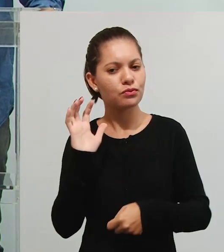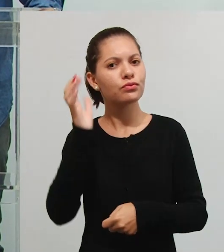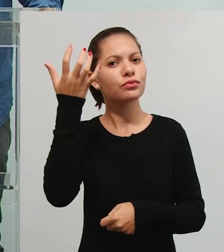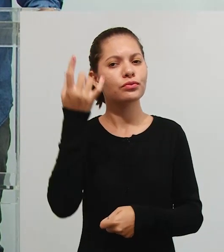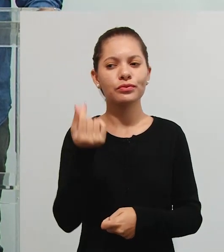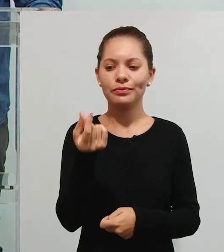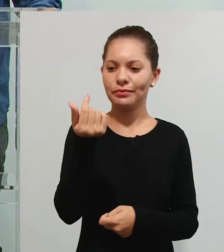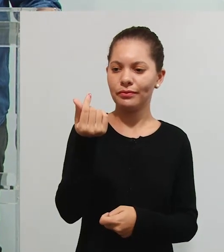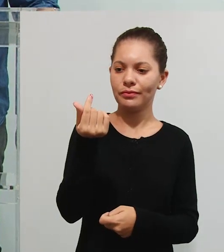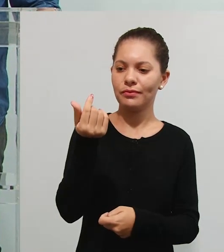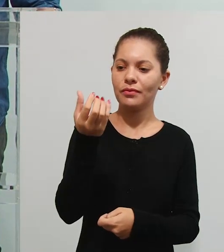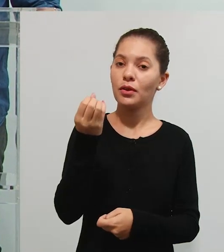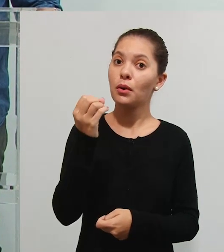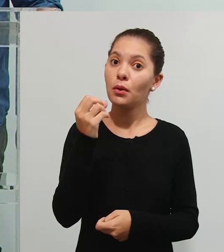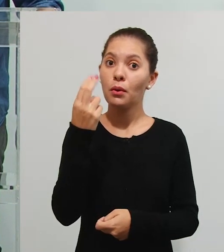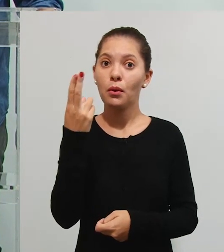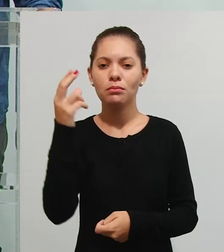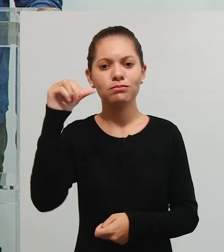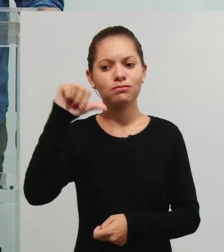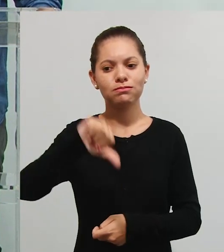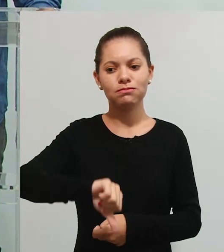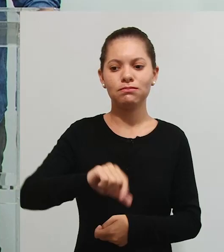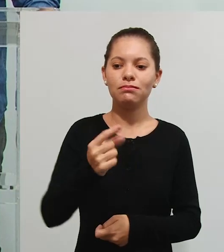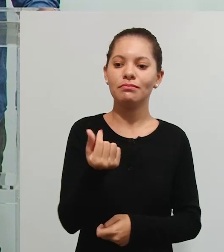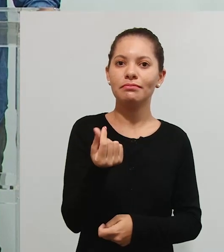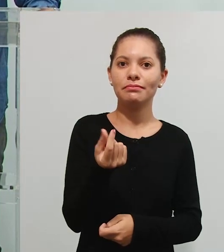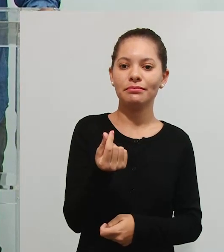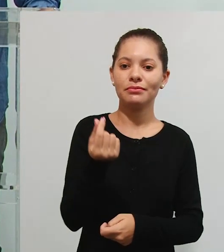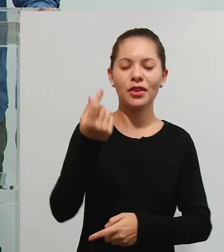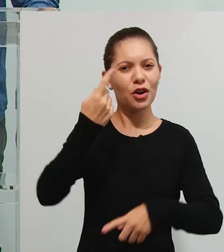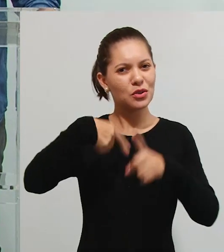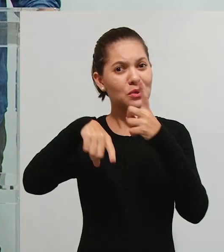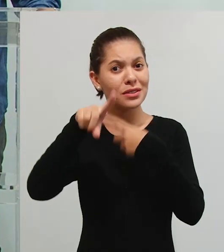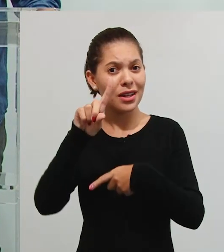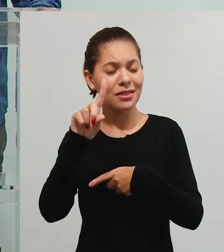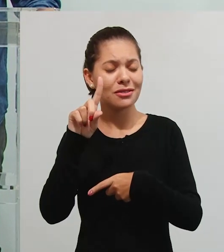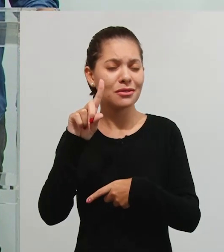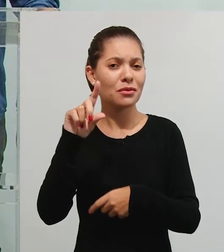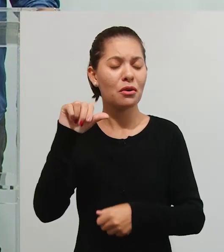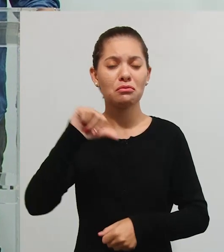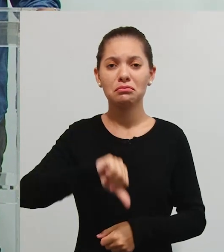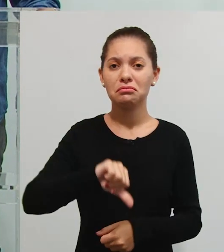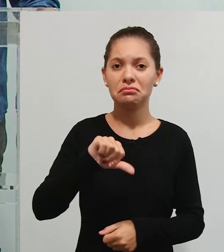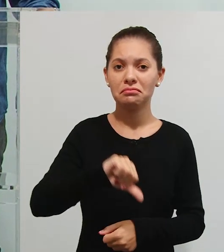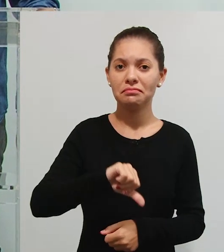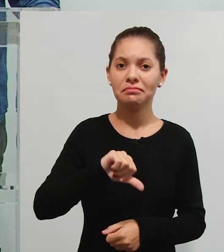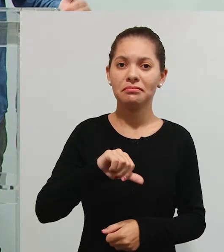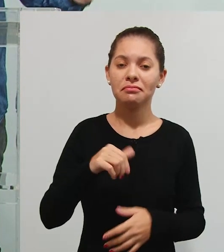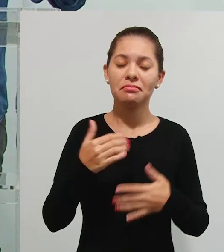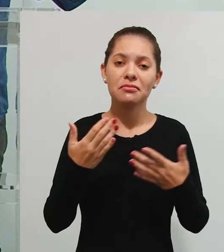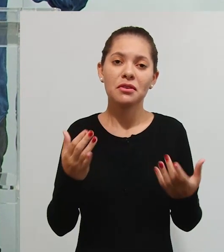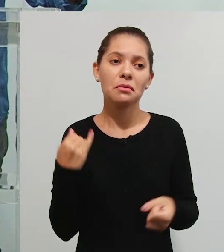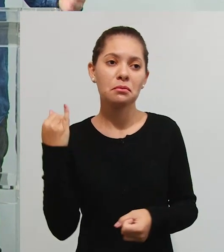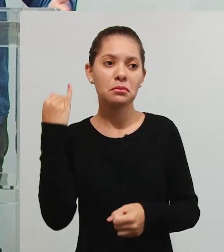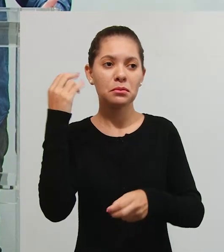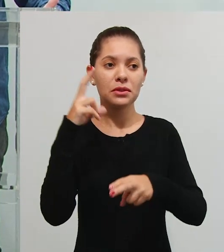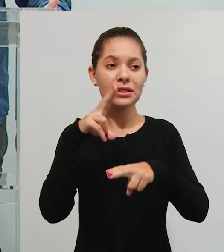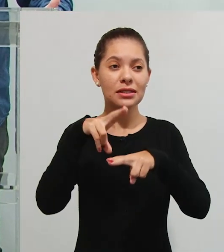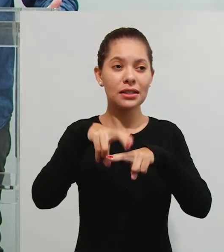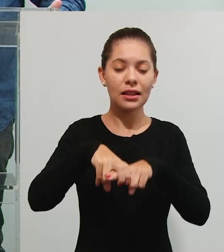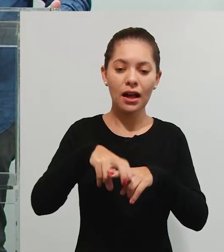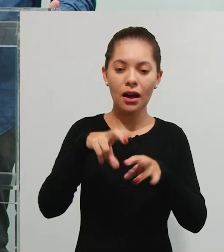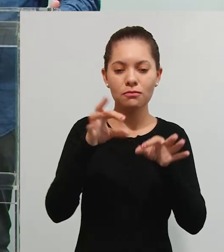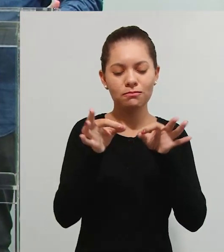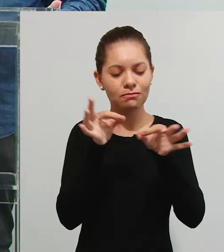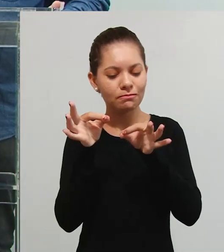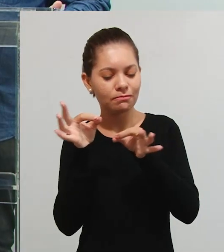dar lucro ou vai dar prejuízo. Se ele vai ser uma ideia de sucesso ou de fracasso. Por isso é importante você sentar e fazer o